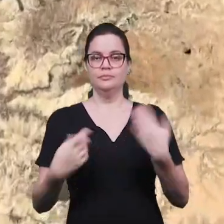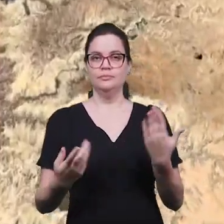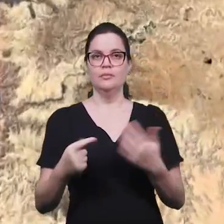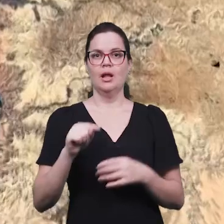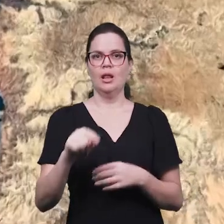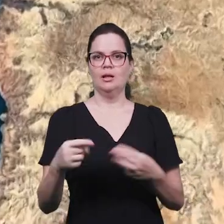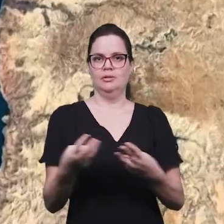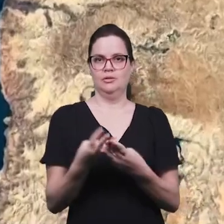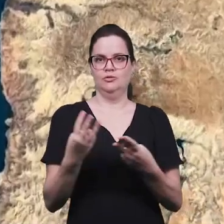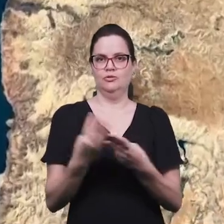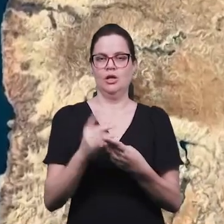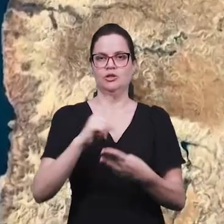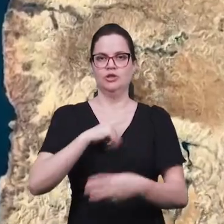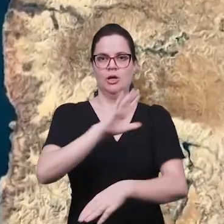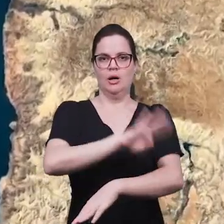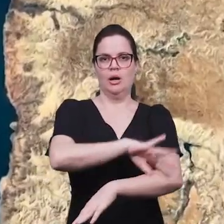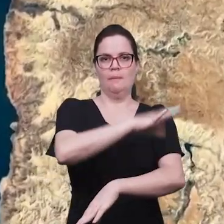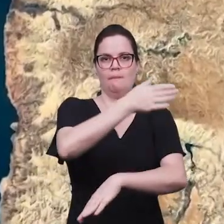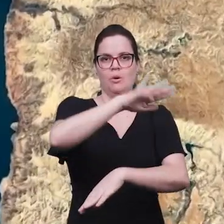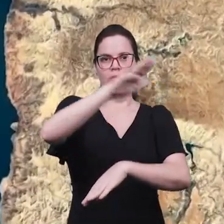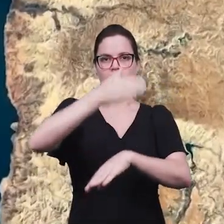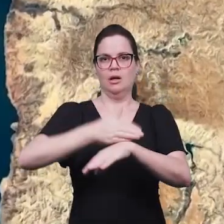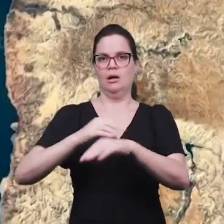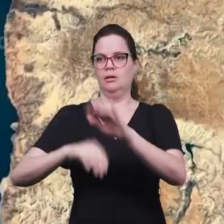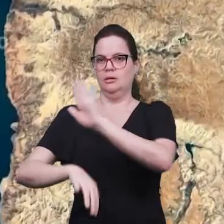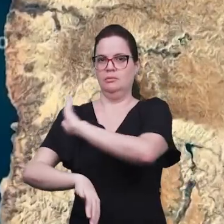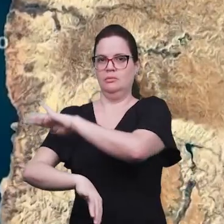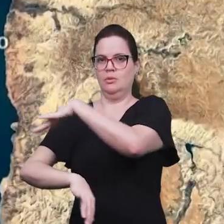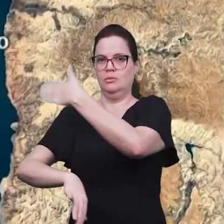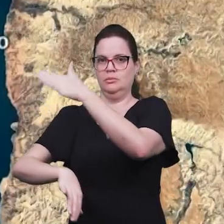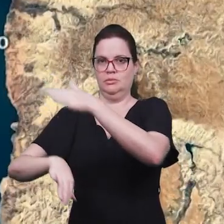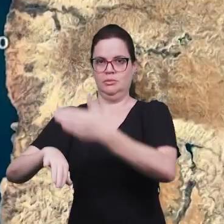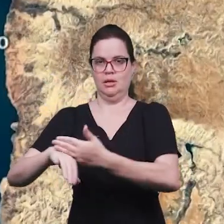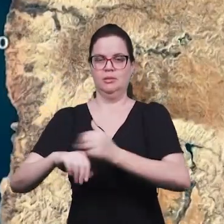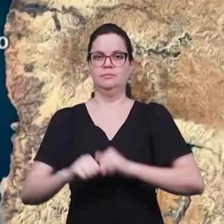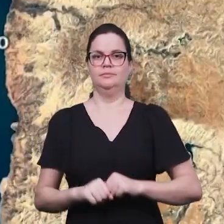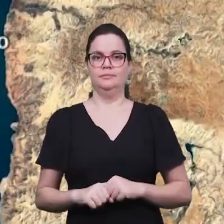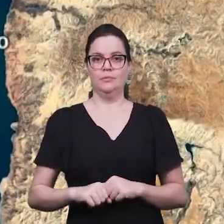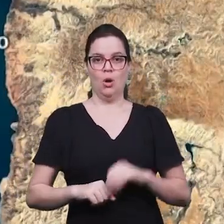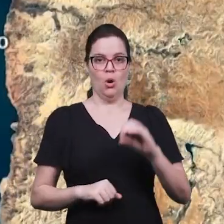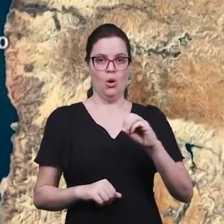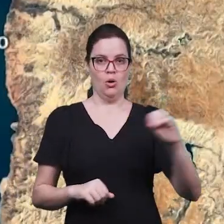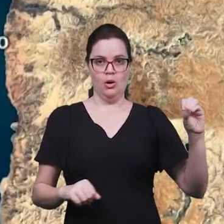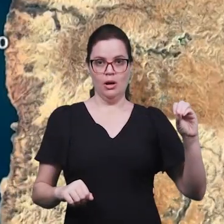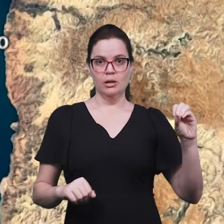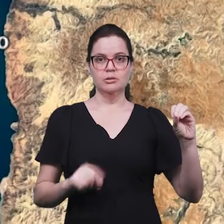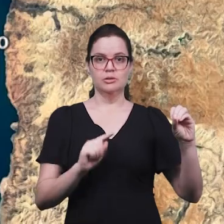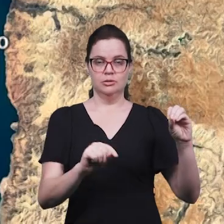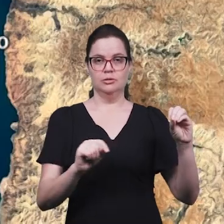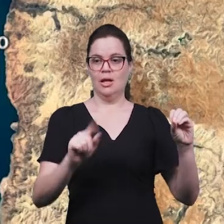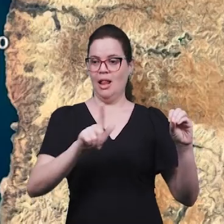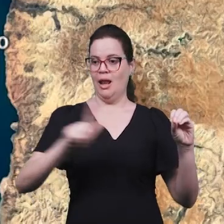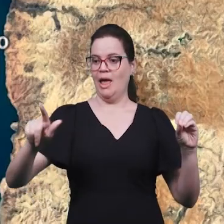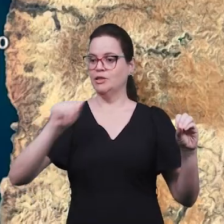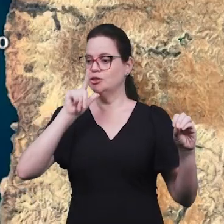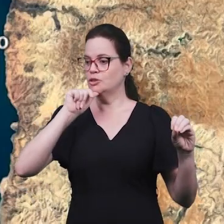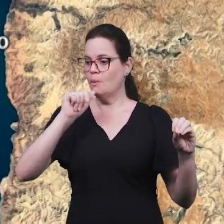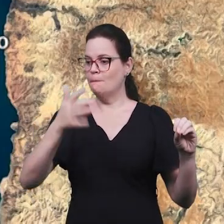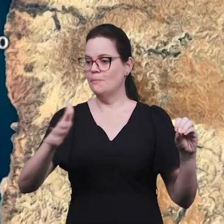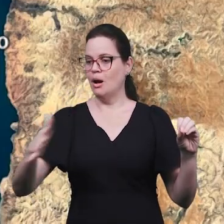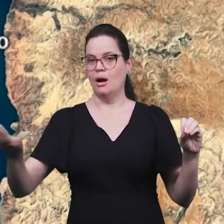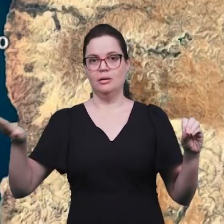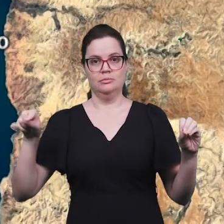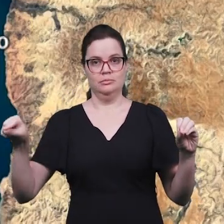Judéia era limitado pelas montanhas da Judéia. A leste, ele era limitado, o seu limite era o Mar Morto,